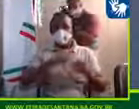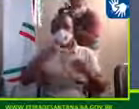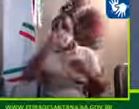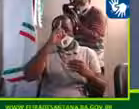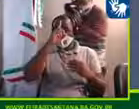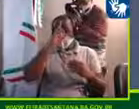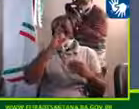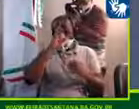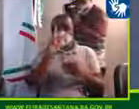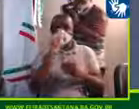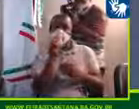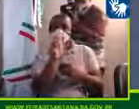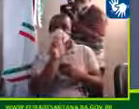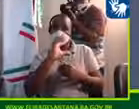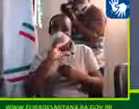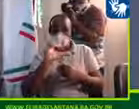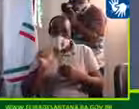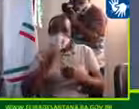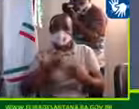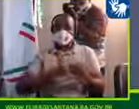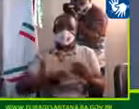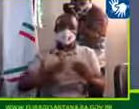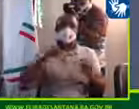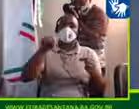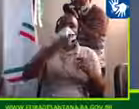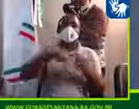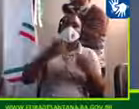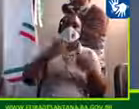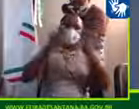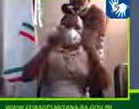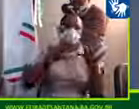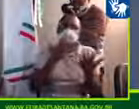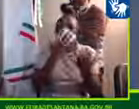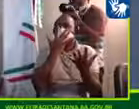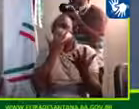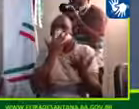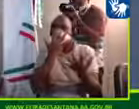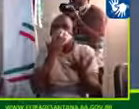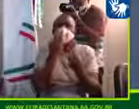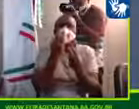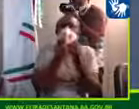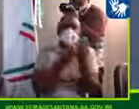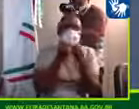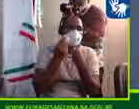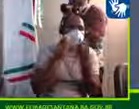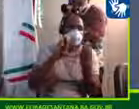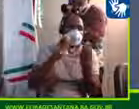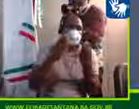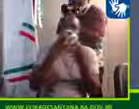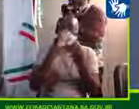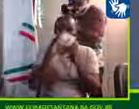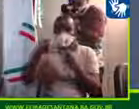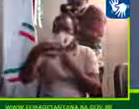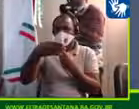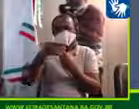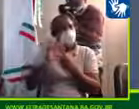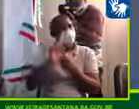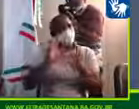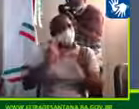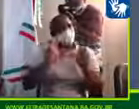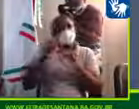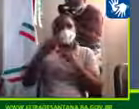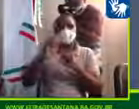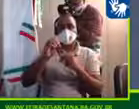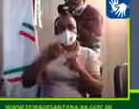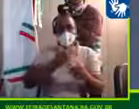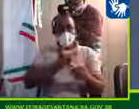Hospital Clériston Andrade. Então, nós teríamos, em vez de 40 novos leitos, 30. Que o